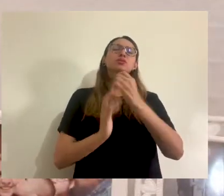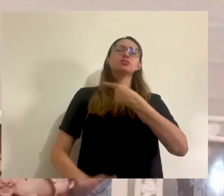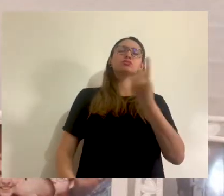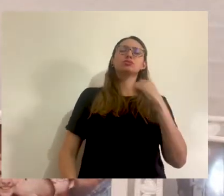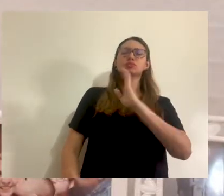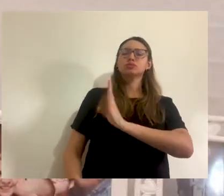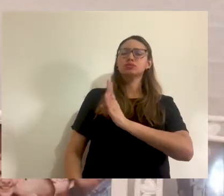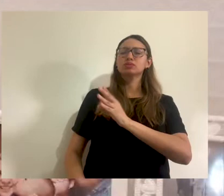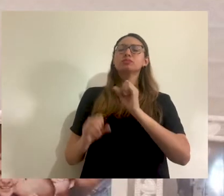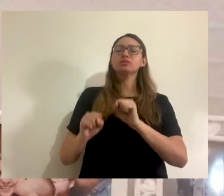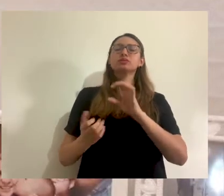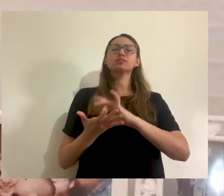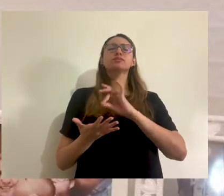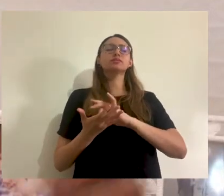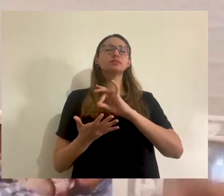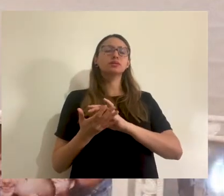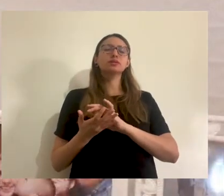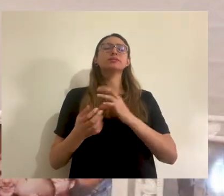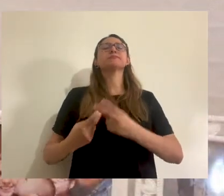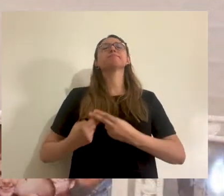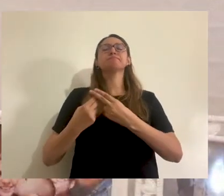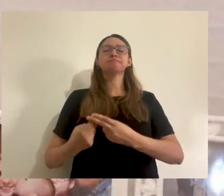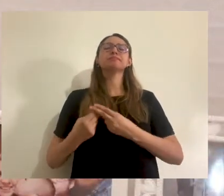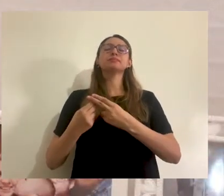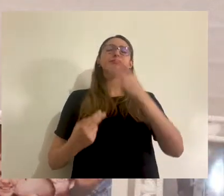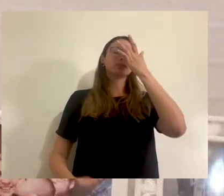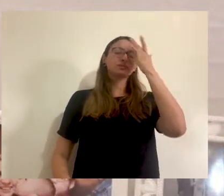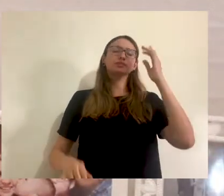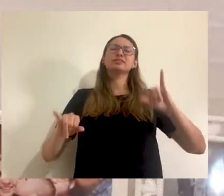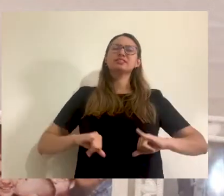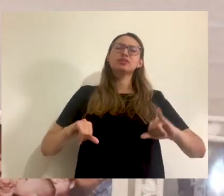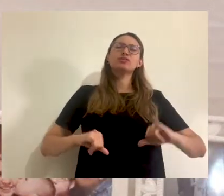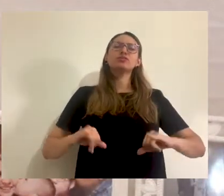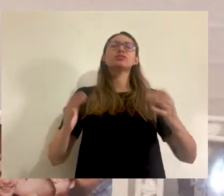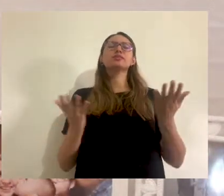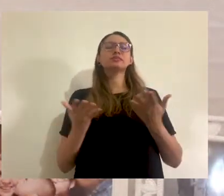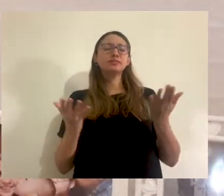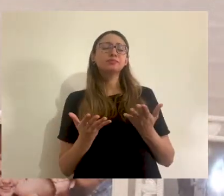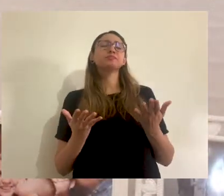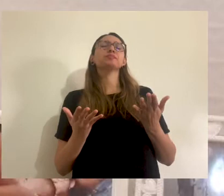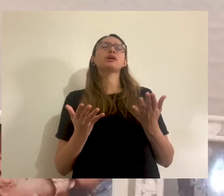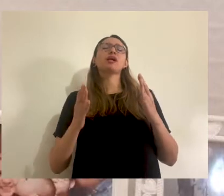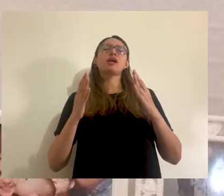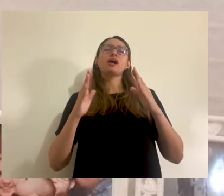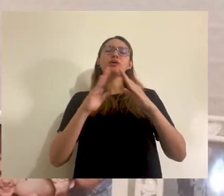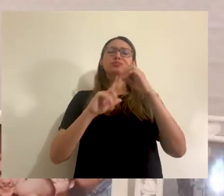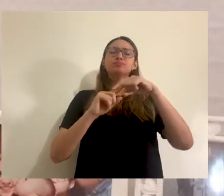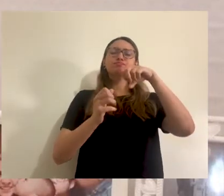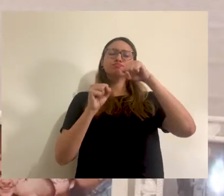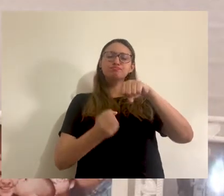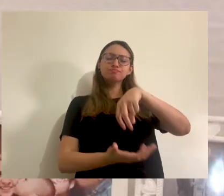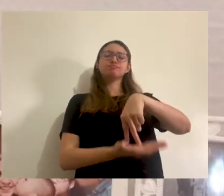coração possa verdadeiramente ter compaixão para aqueles que sofrem e que nesse período a Tua igreja possa se levantar